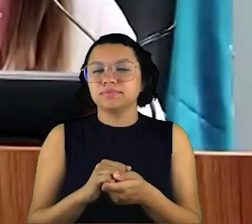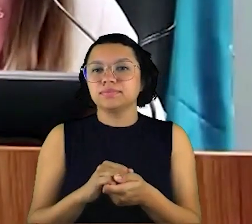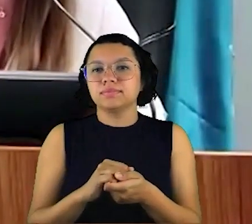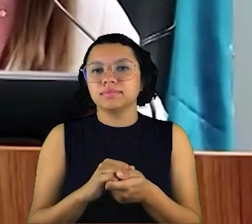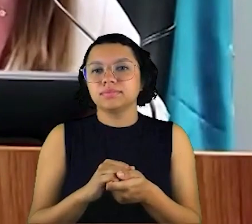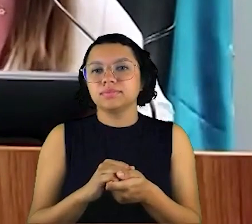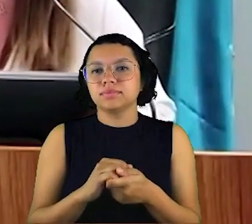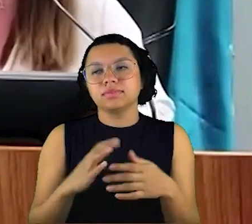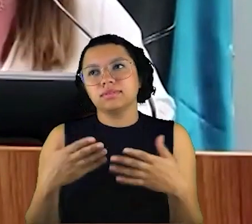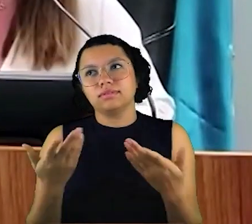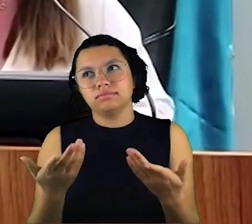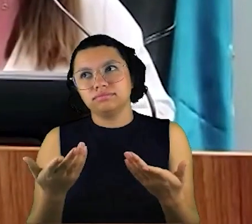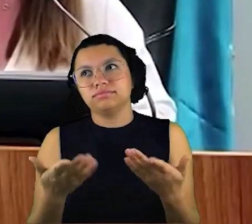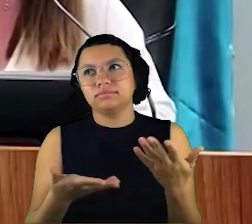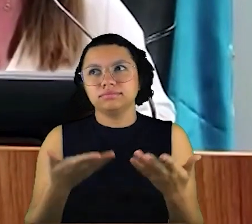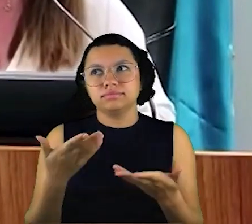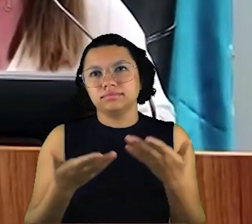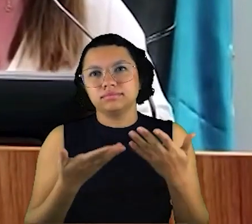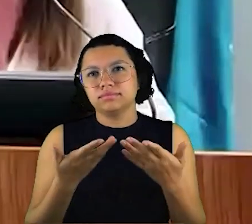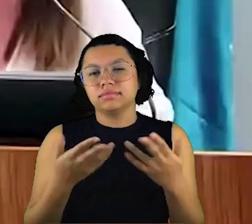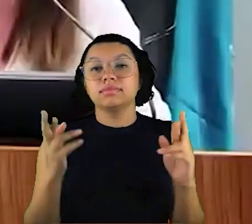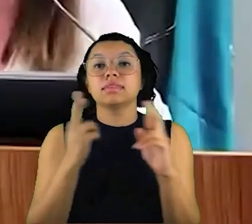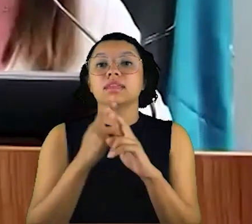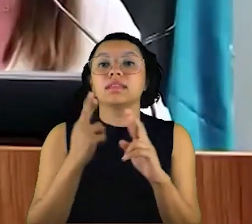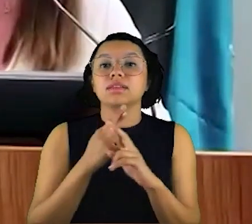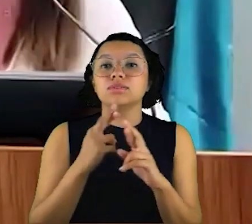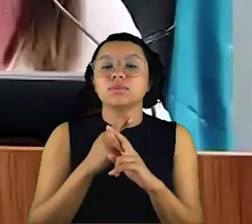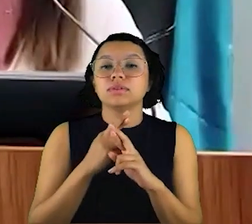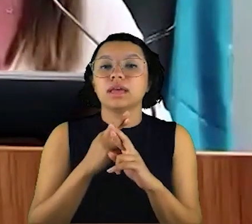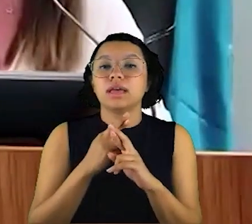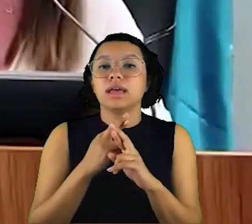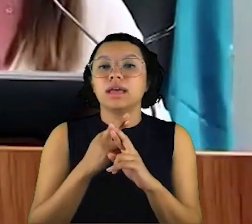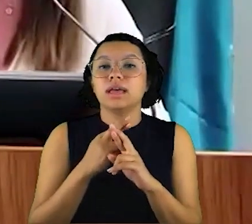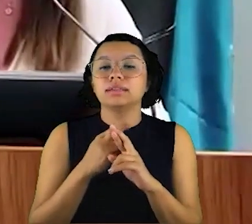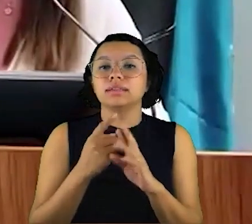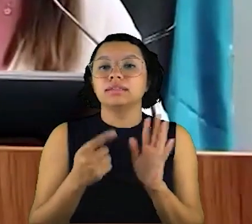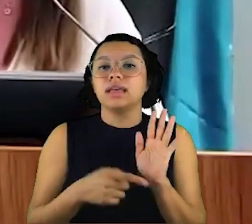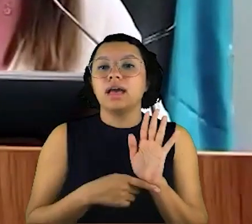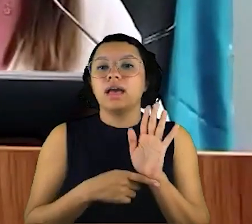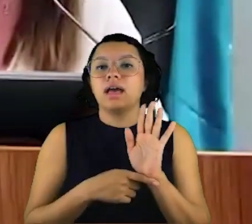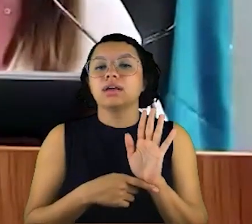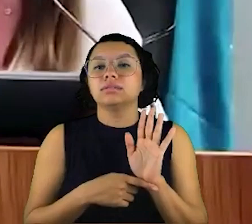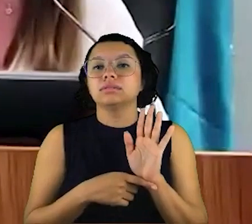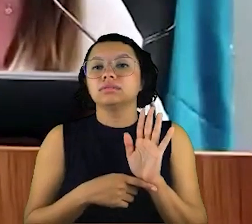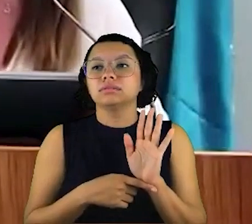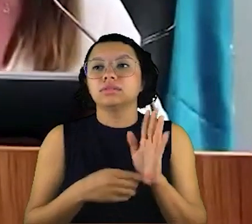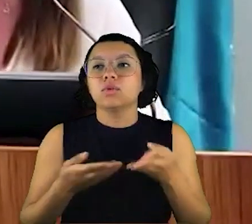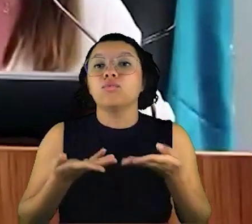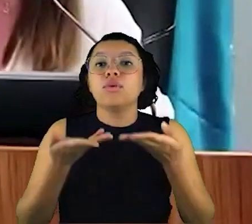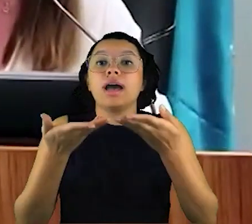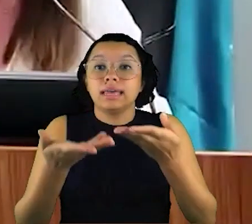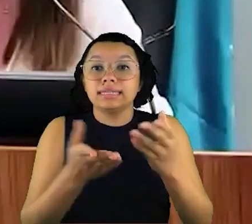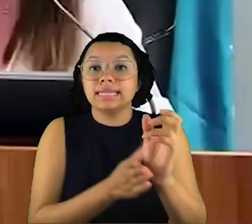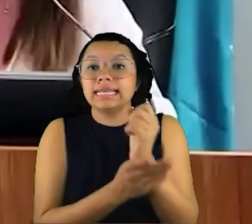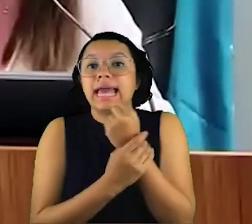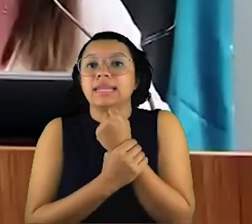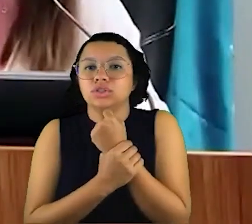encontramos, que estão relacionadas à prestação de garantia e